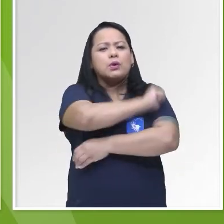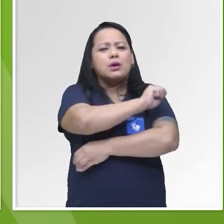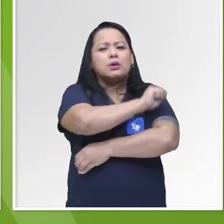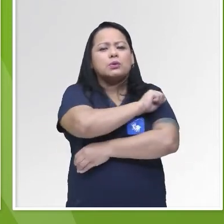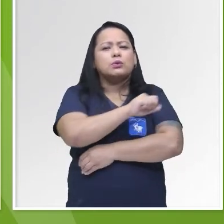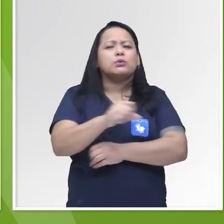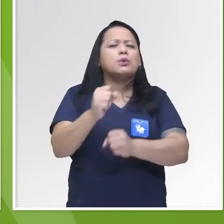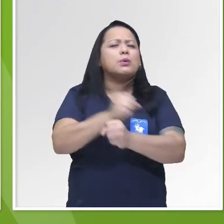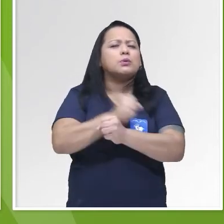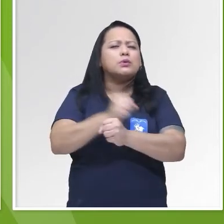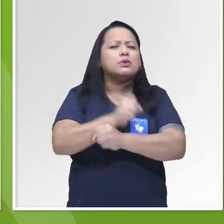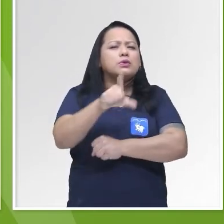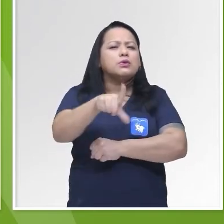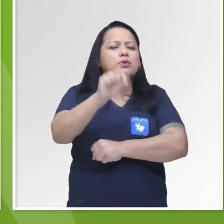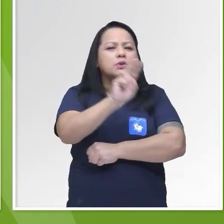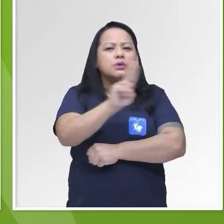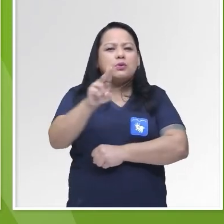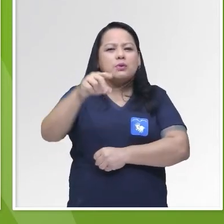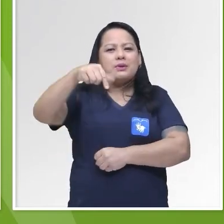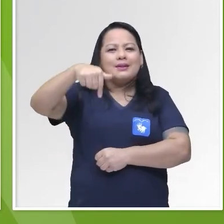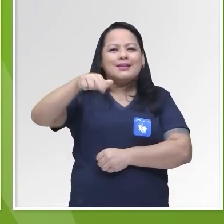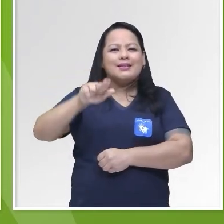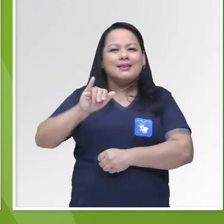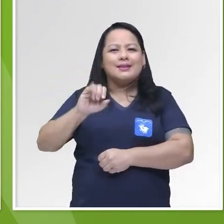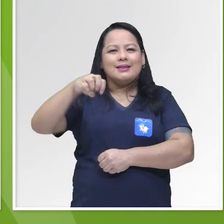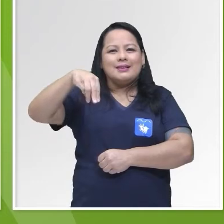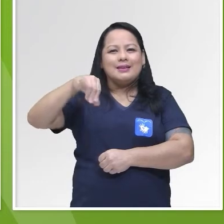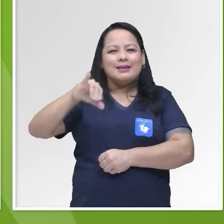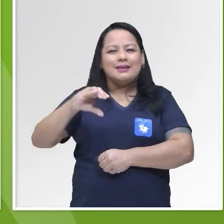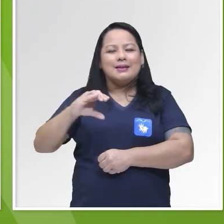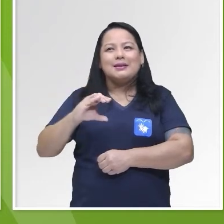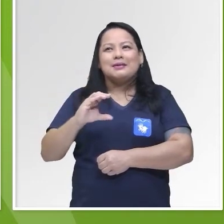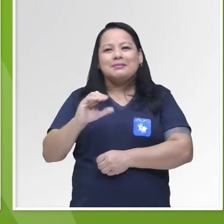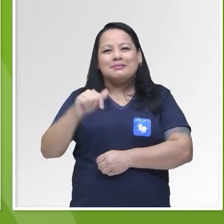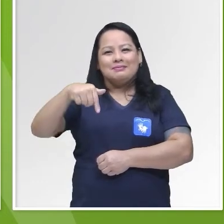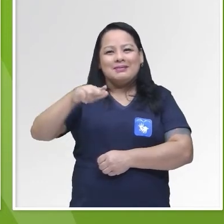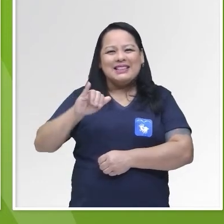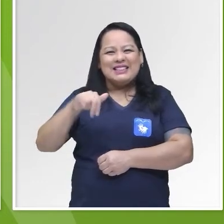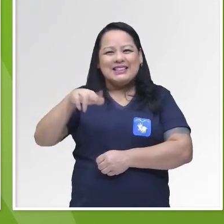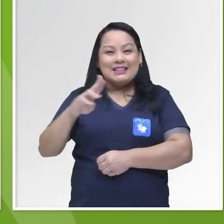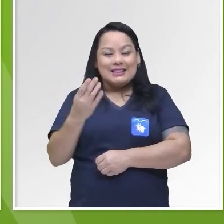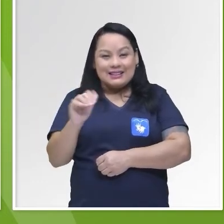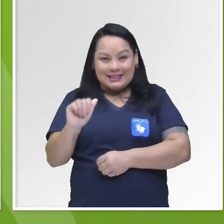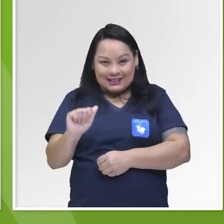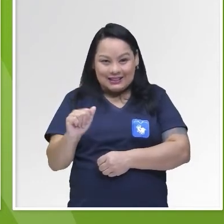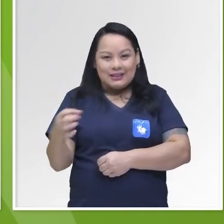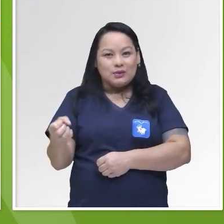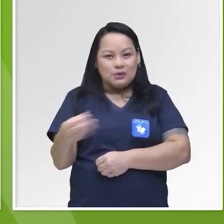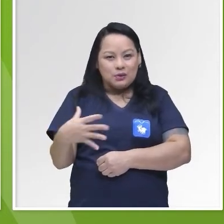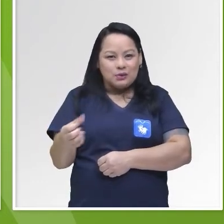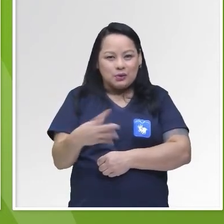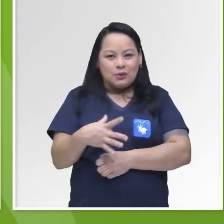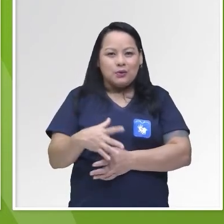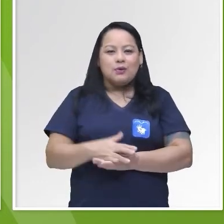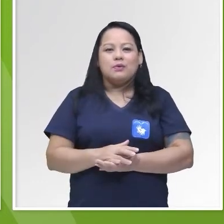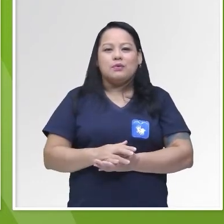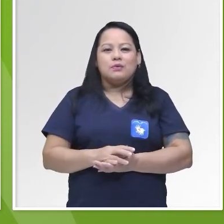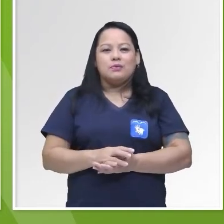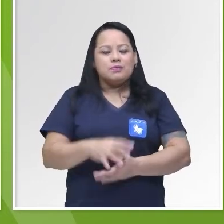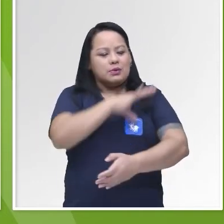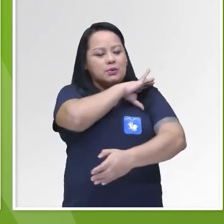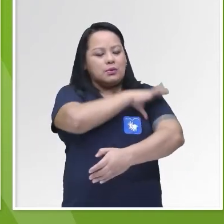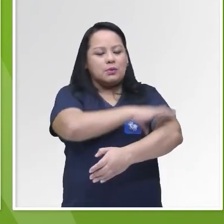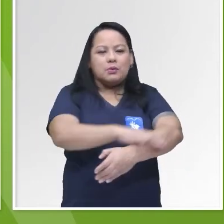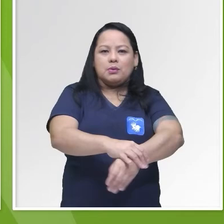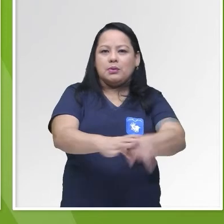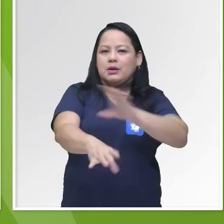muito tempo. Hoje nós temos aqui uma quimiquinha já bem moderninha, né? Com roupa, um avental